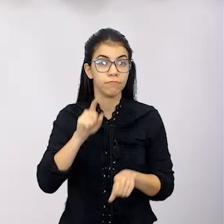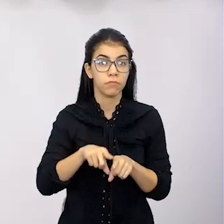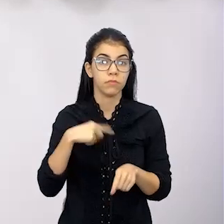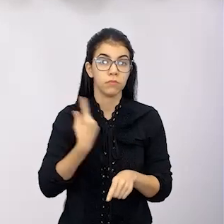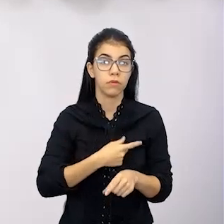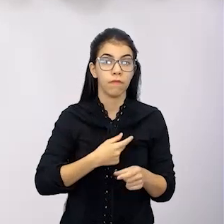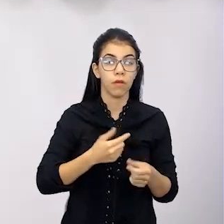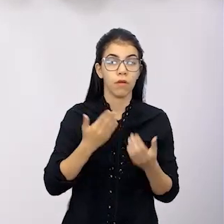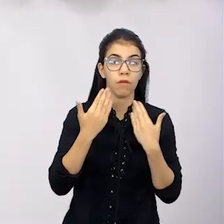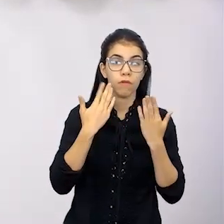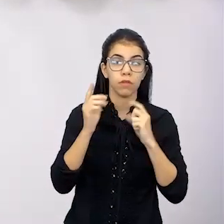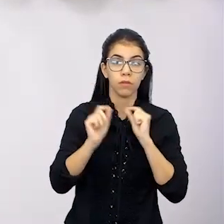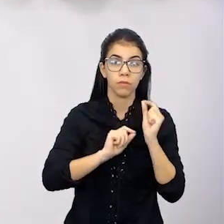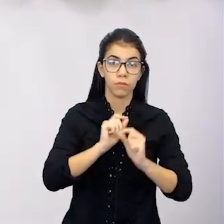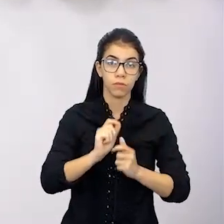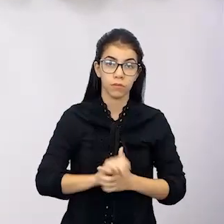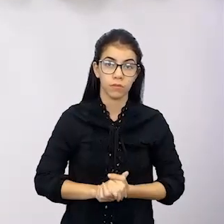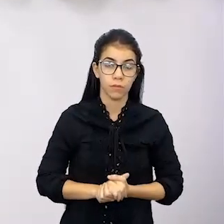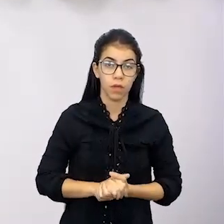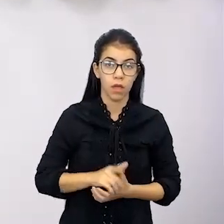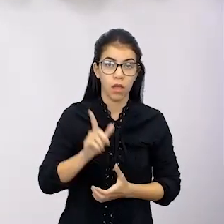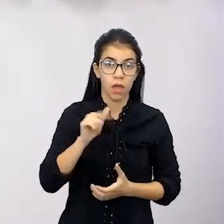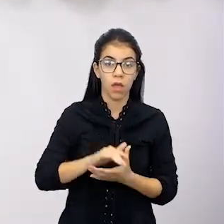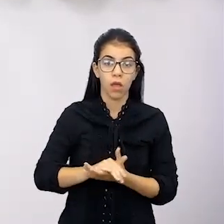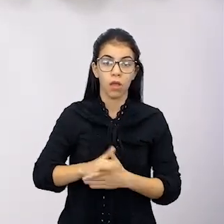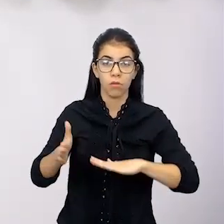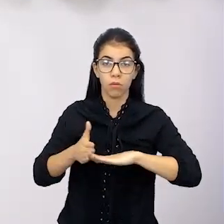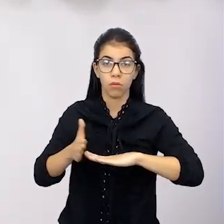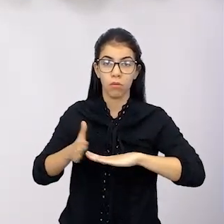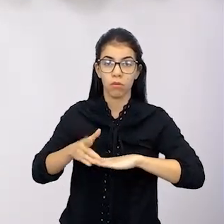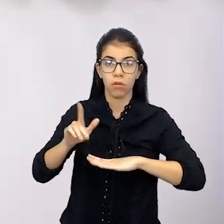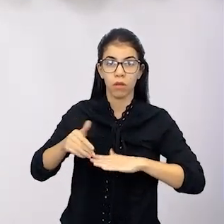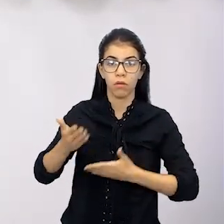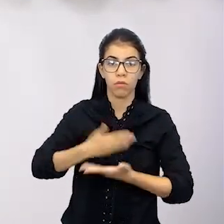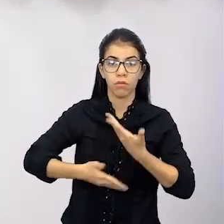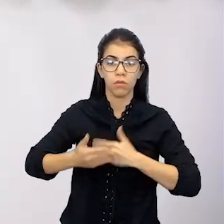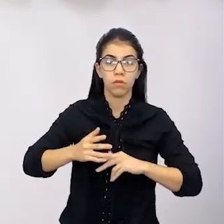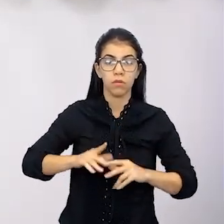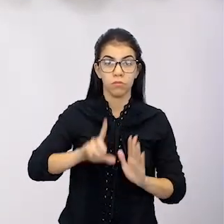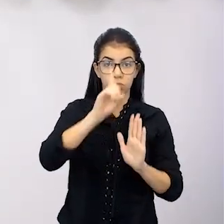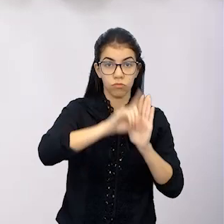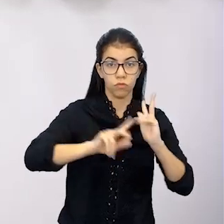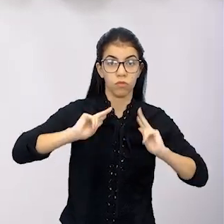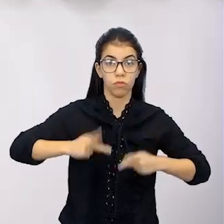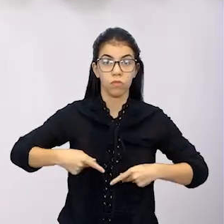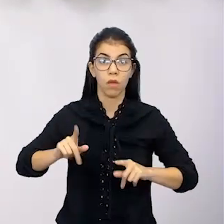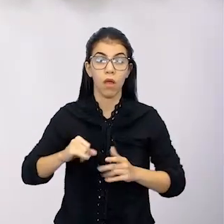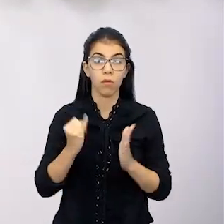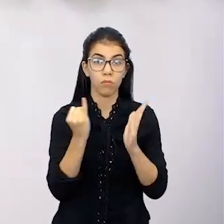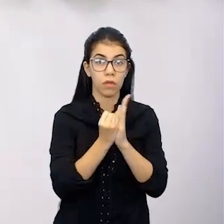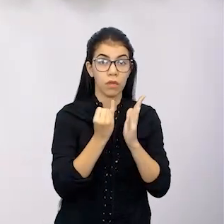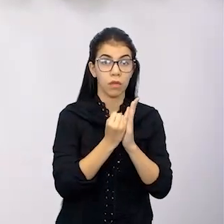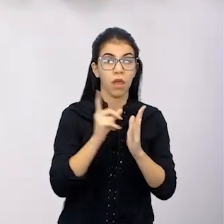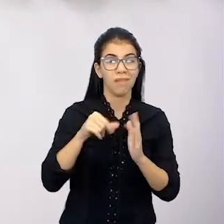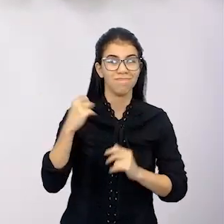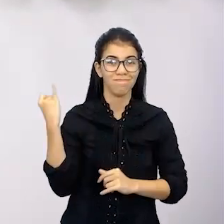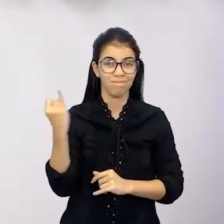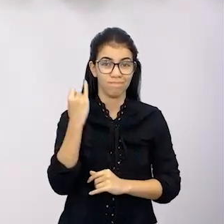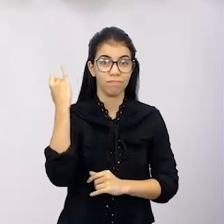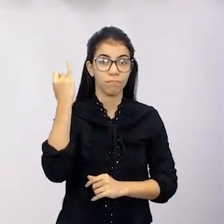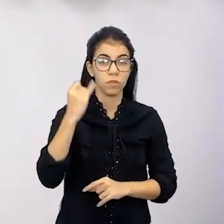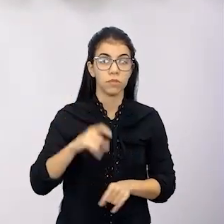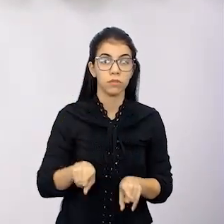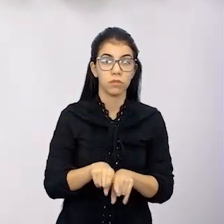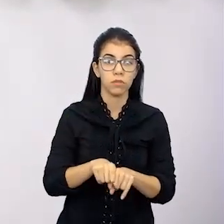vamos falar aí de um tema, né, contemporâneo transversal, que é trazendo educação e direitos humanos, né, identidade, isso é muito importante,